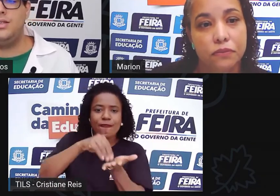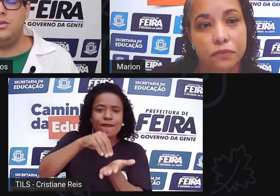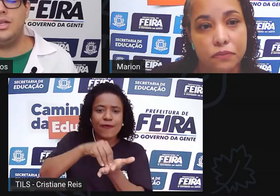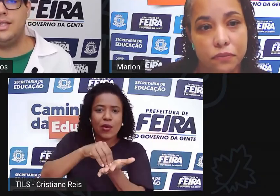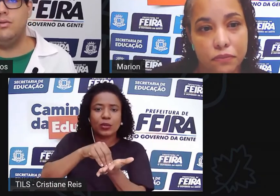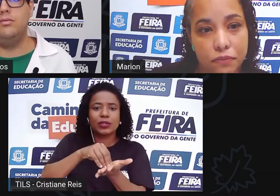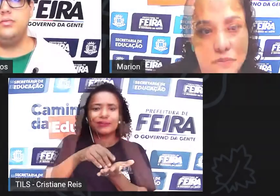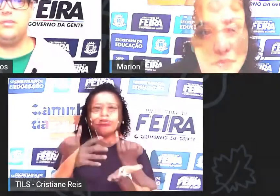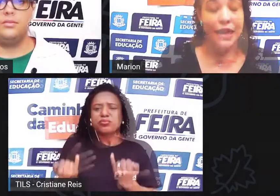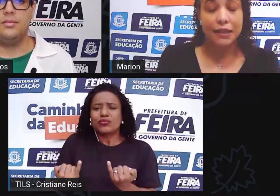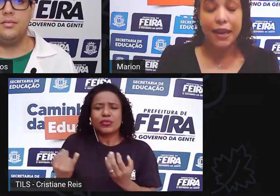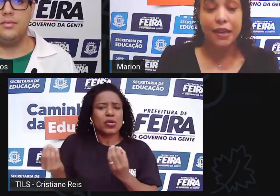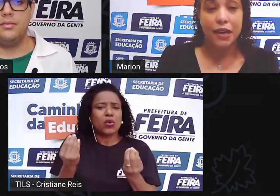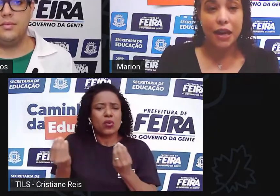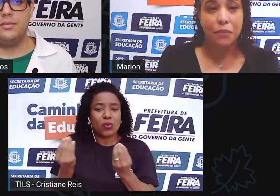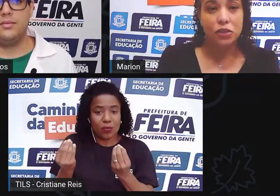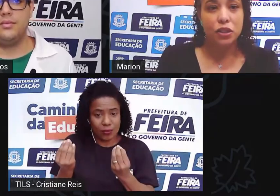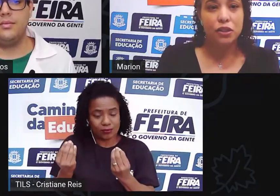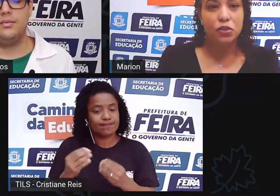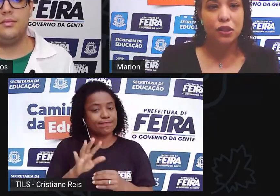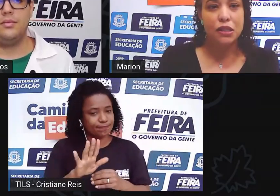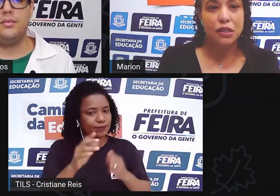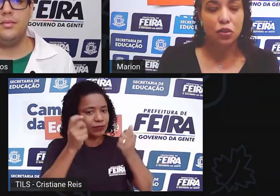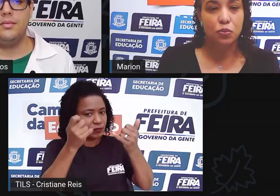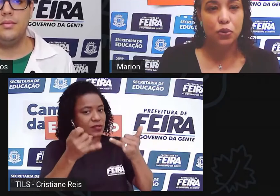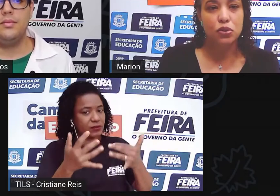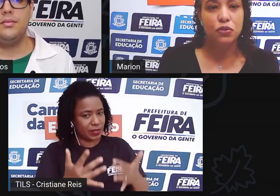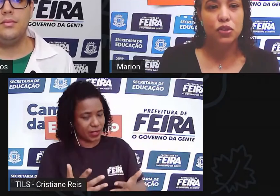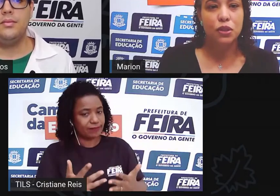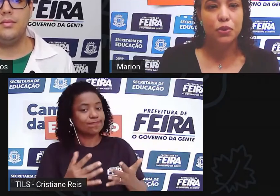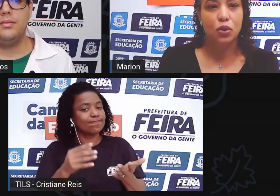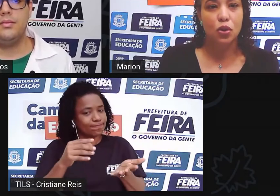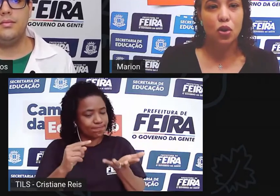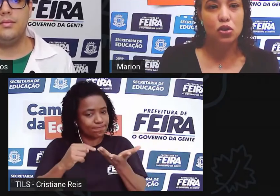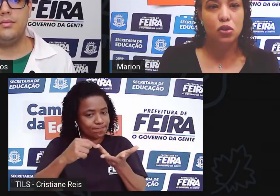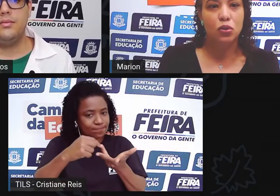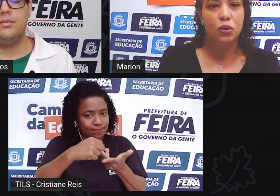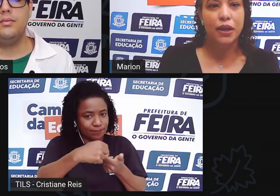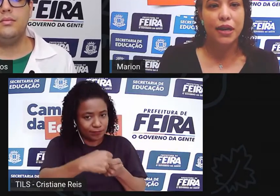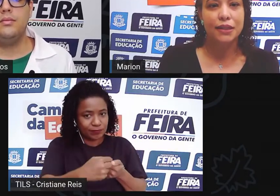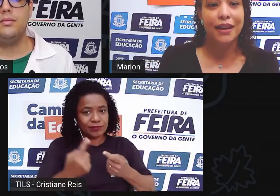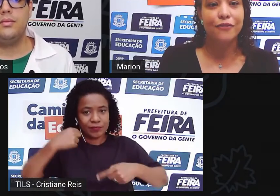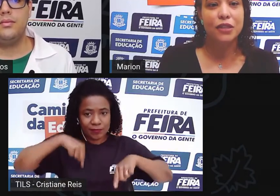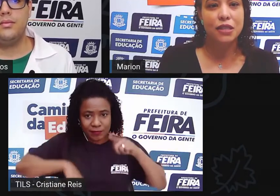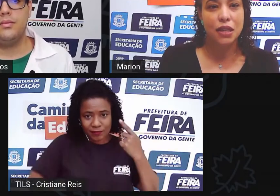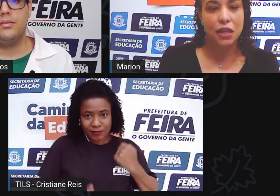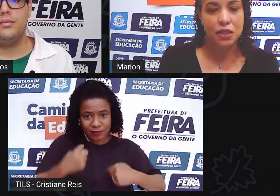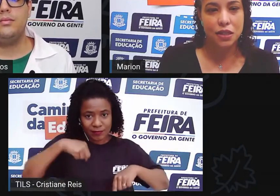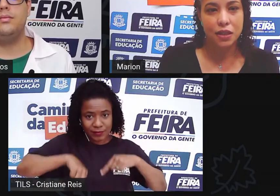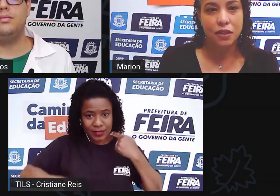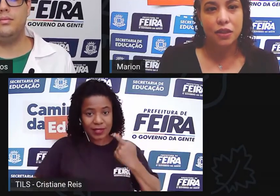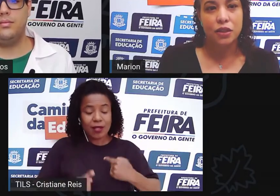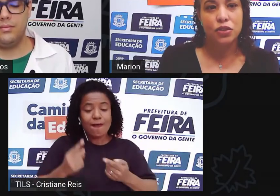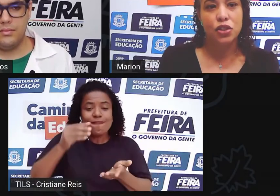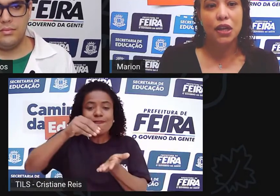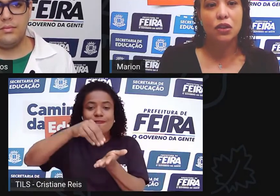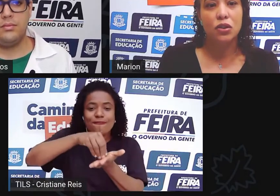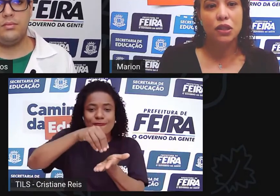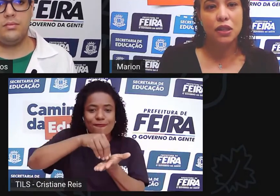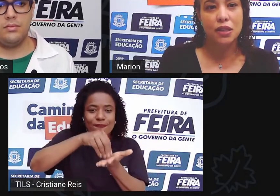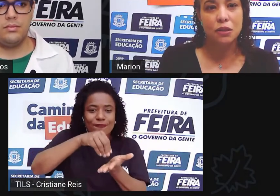a desnutrição? Tecnicamente, a desnutrição, do ponto de vista biológico, é a deficiência